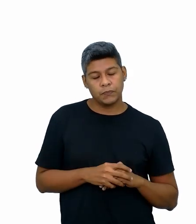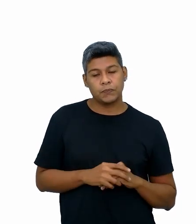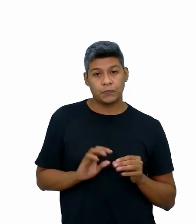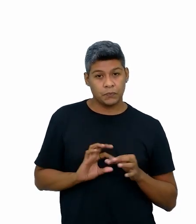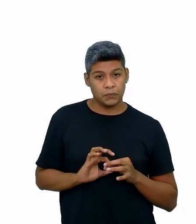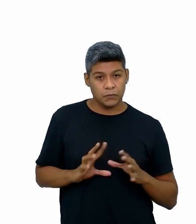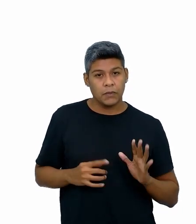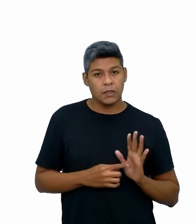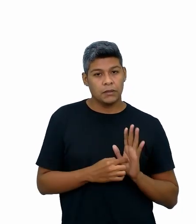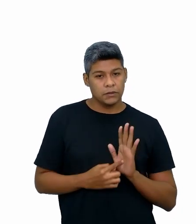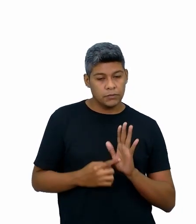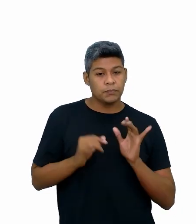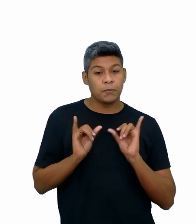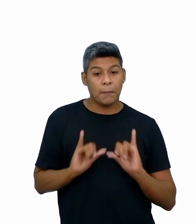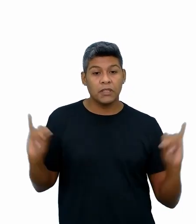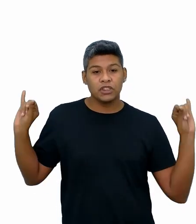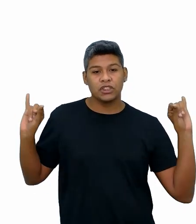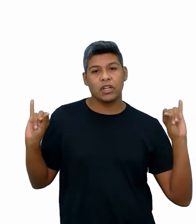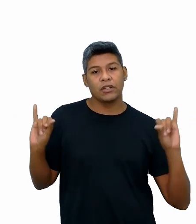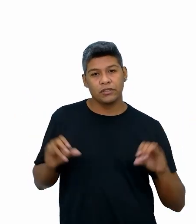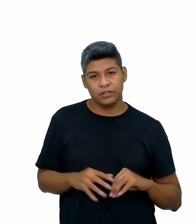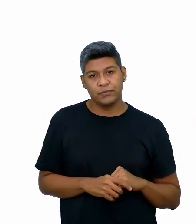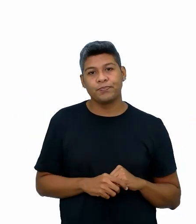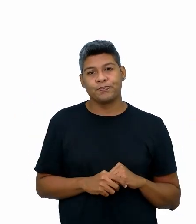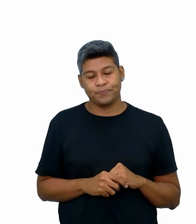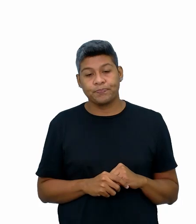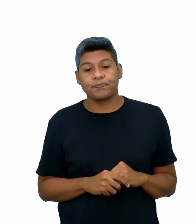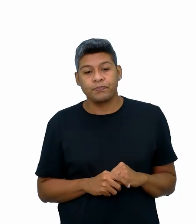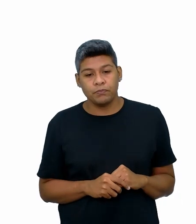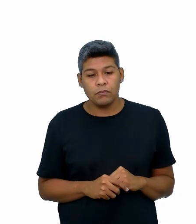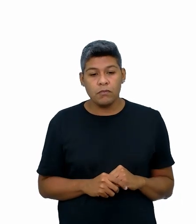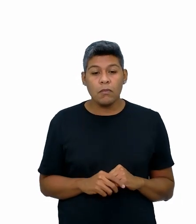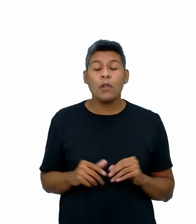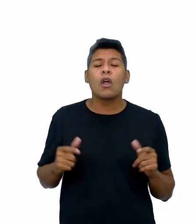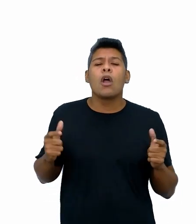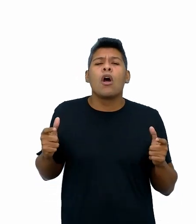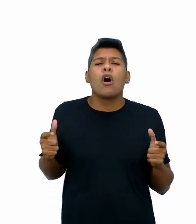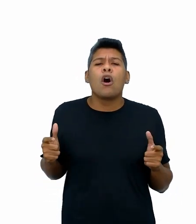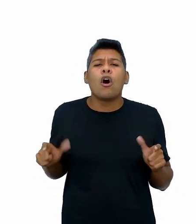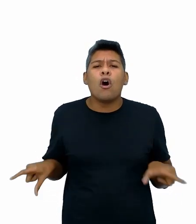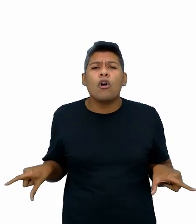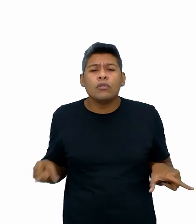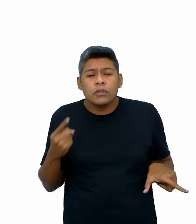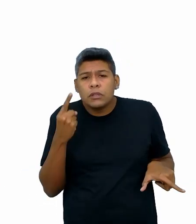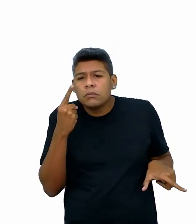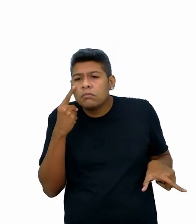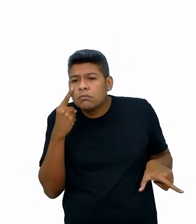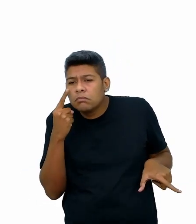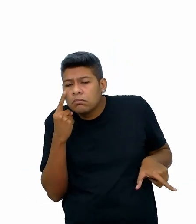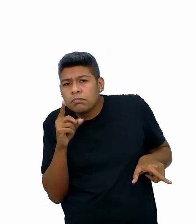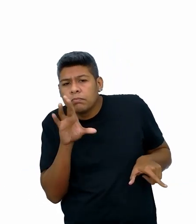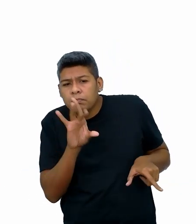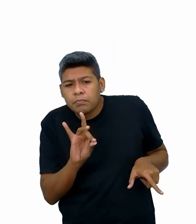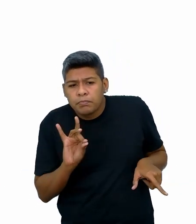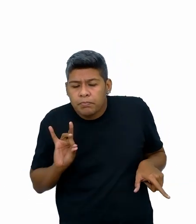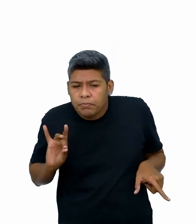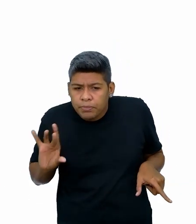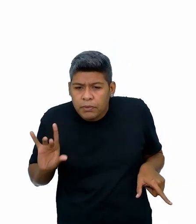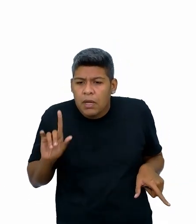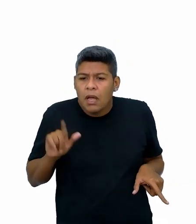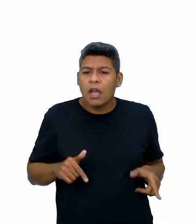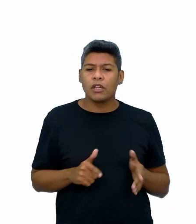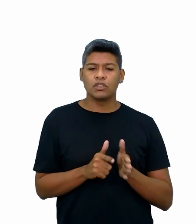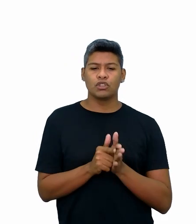nessa apresentação da manchete, tá? Então, a gente tem também a fonte, que foi retirada aí do jornal Joca, tá? Com as